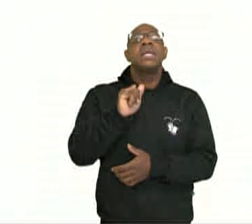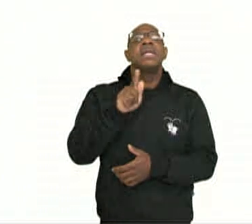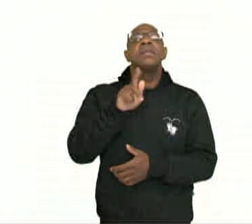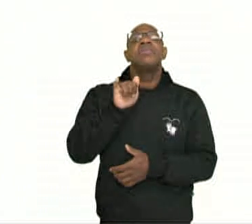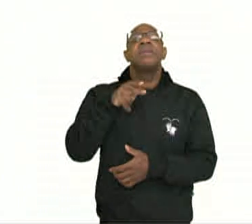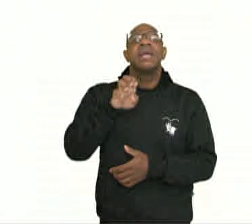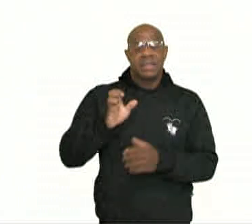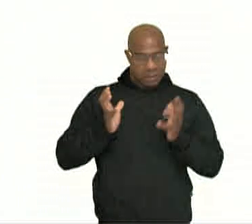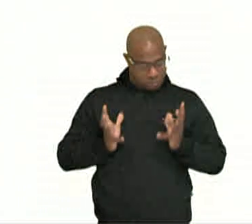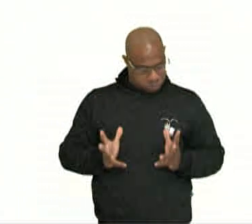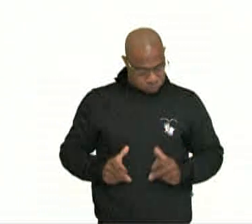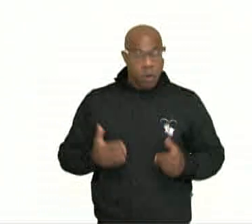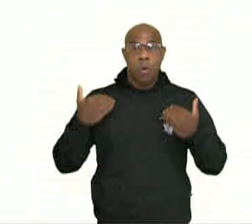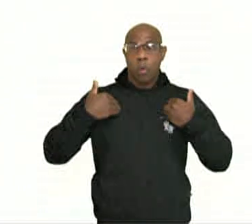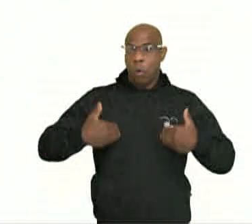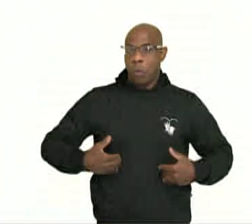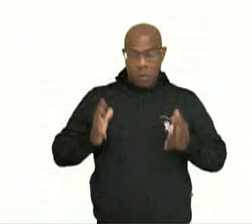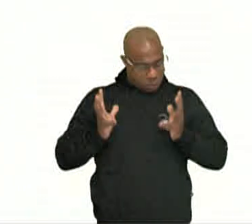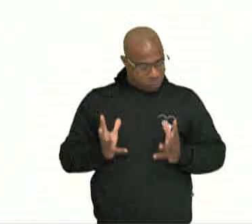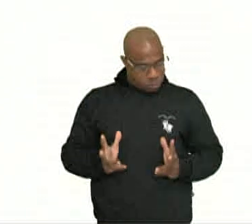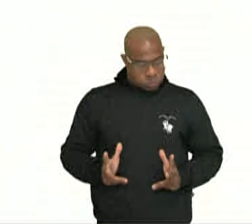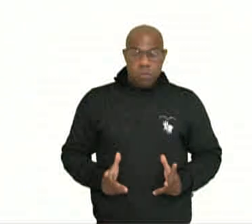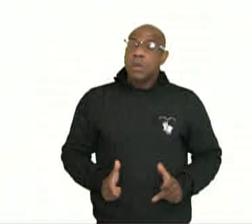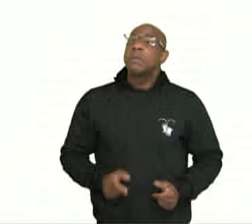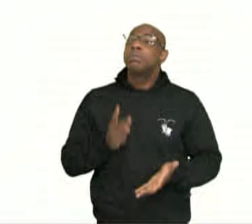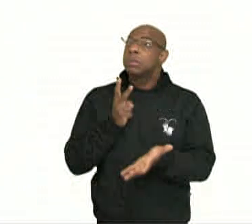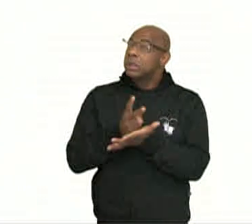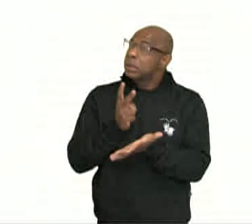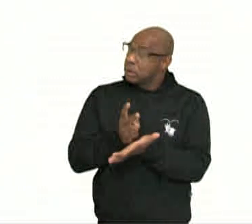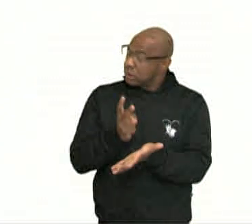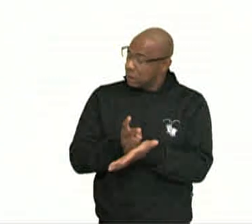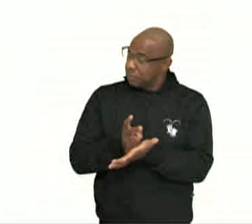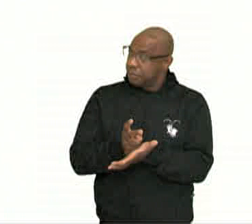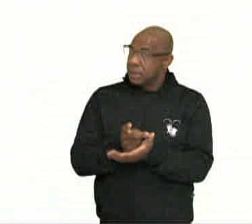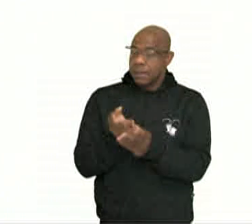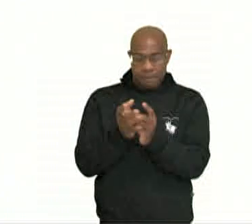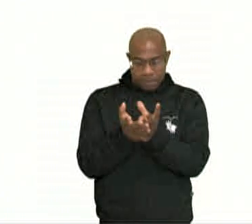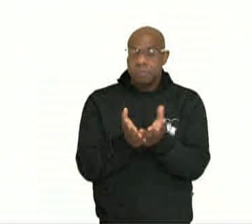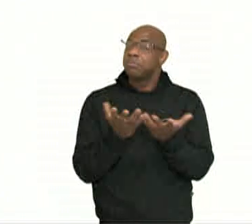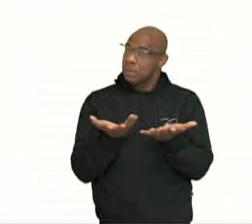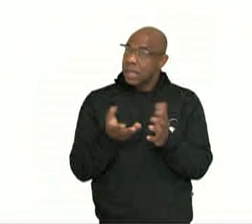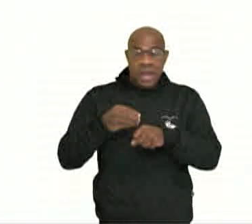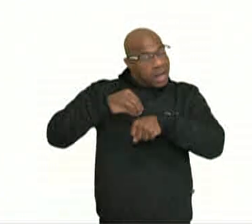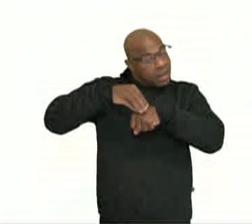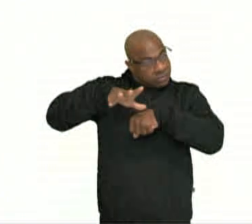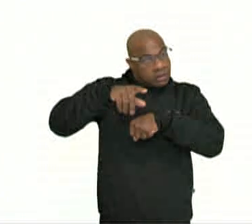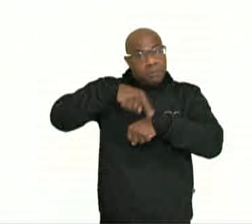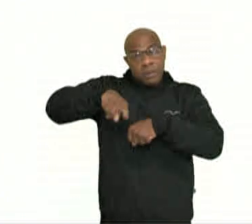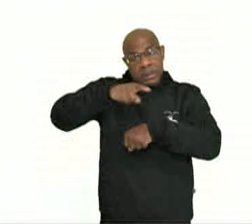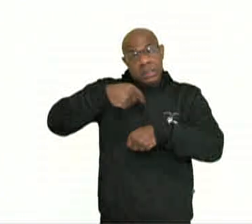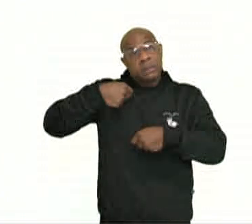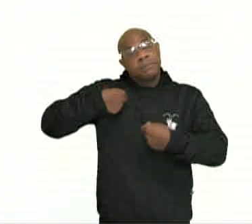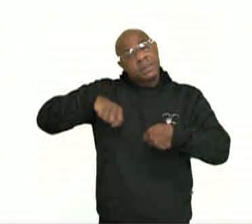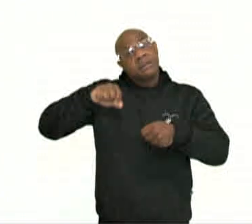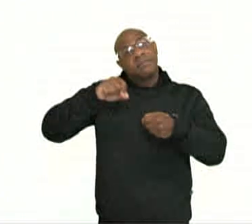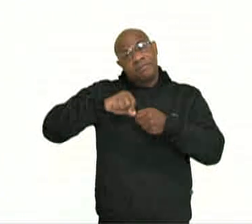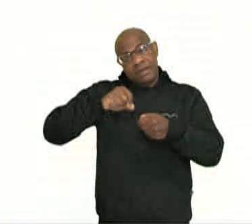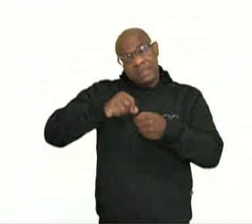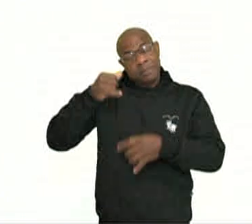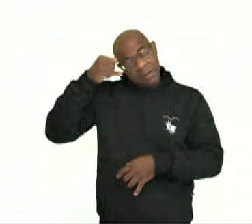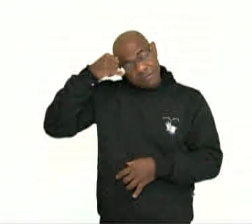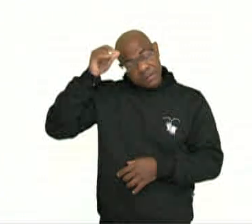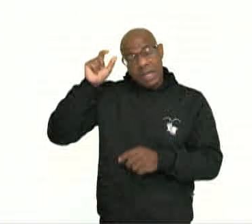dia. Então, são dicas aí, né? Que nós temos para a gente realizar ali a